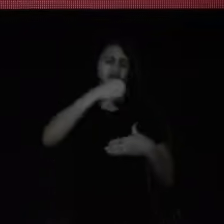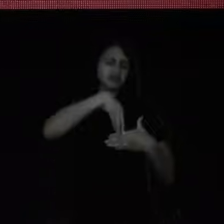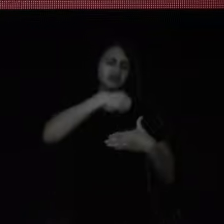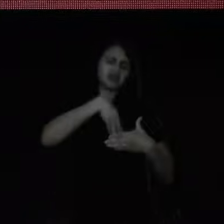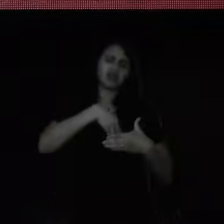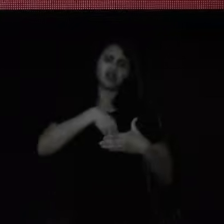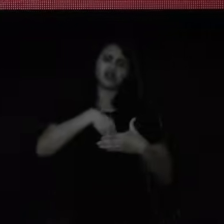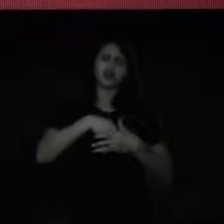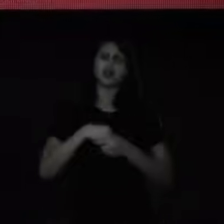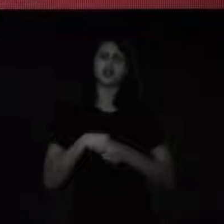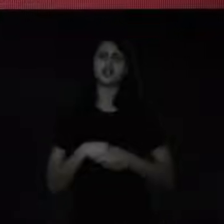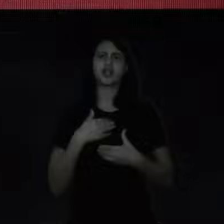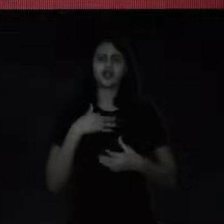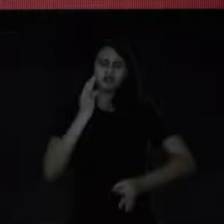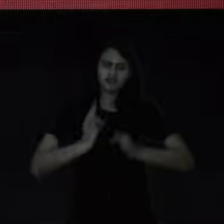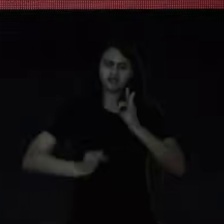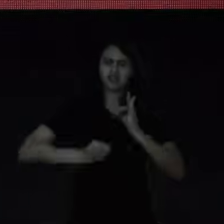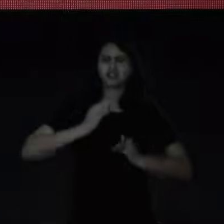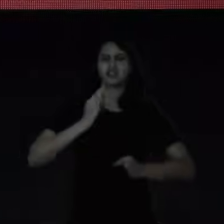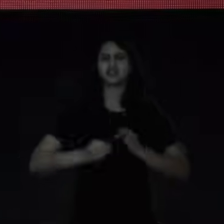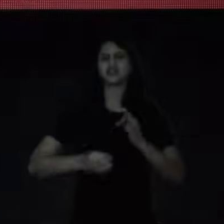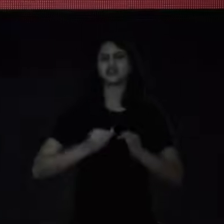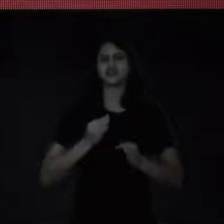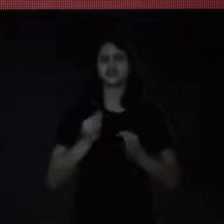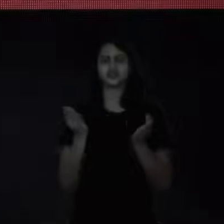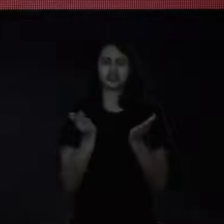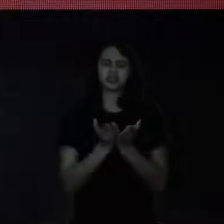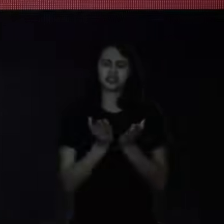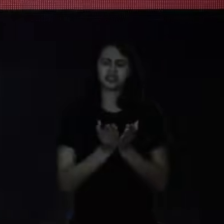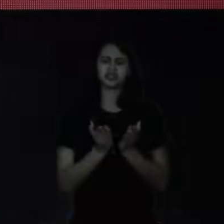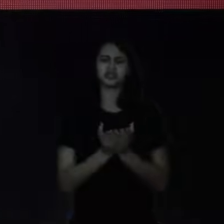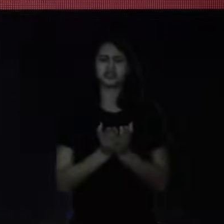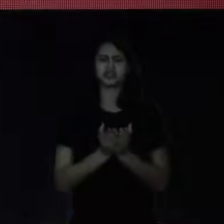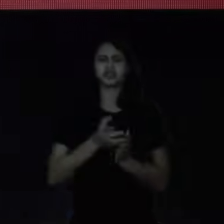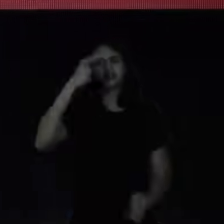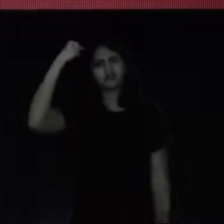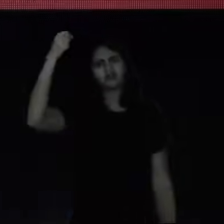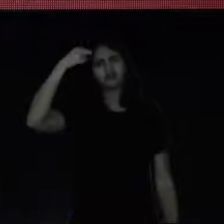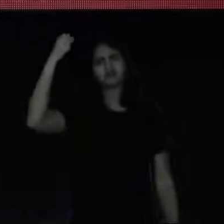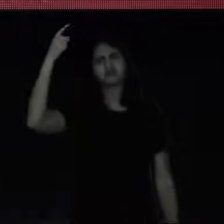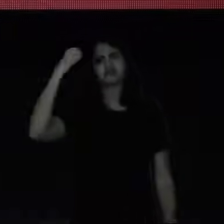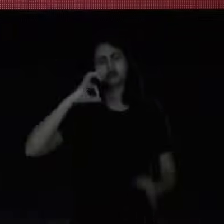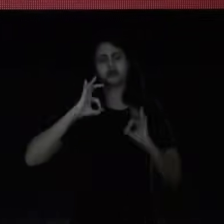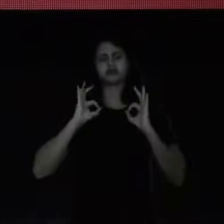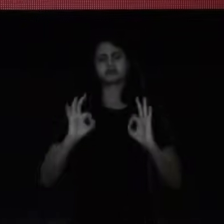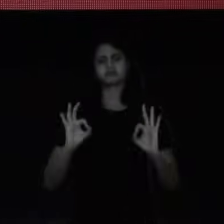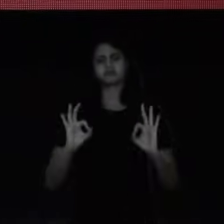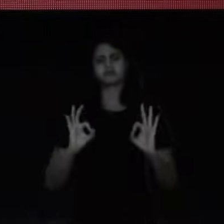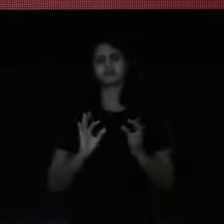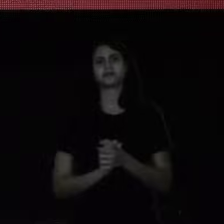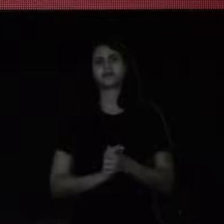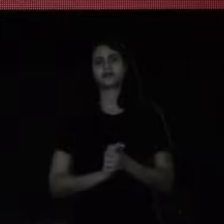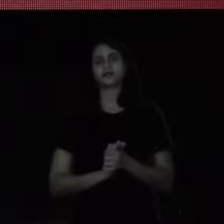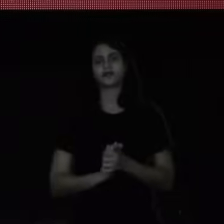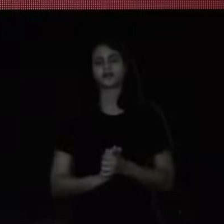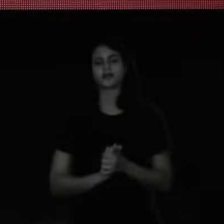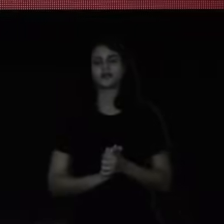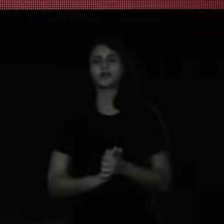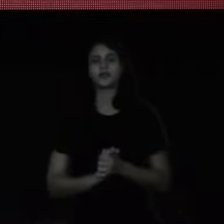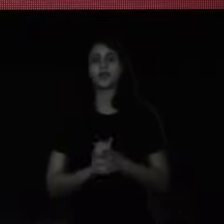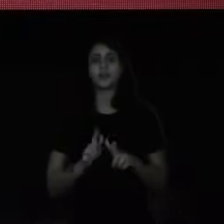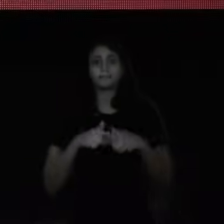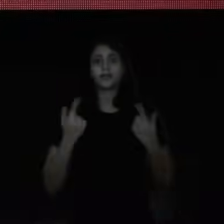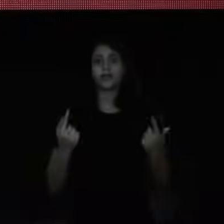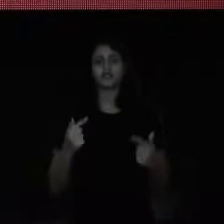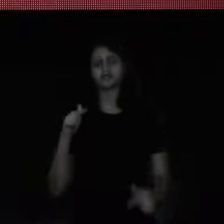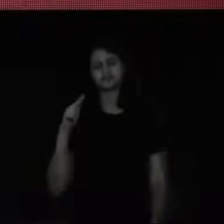tudo. Eu me tornei um juiz, estudei em Oxford, eu fui advogado. Ei, eu nunca imaginei